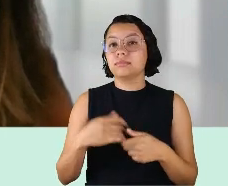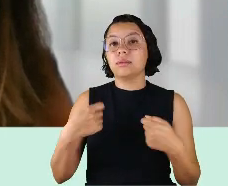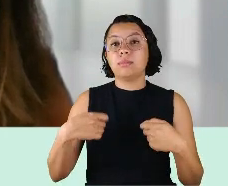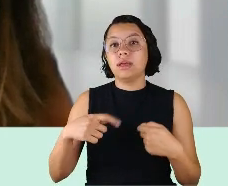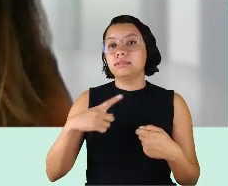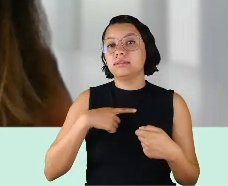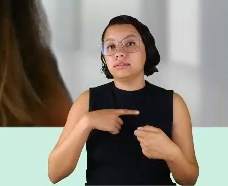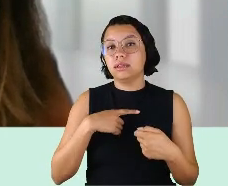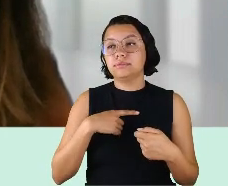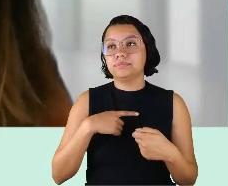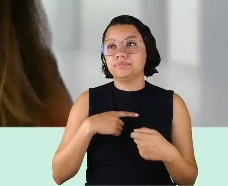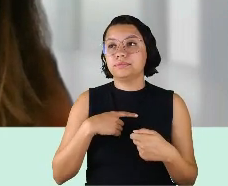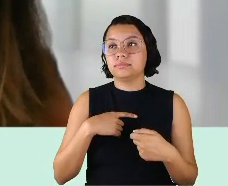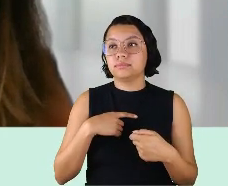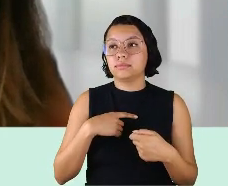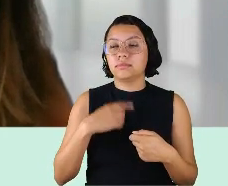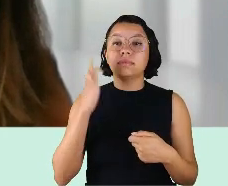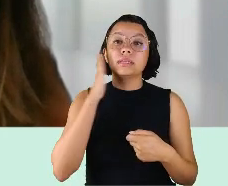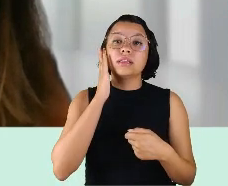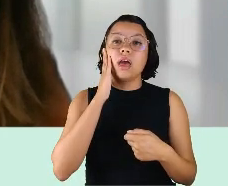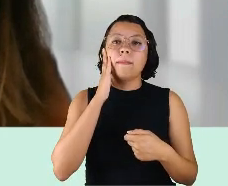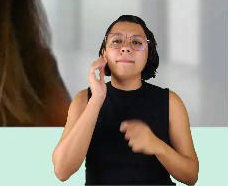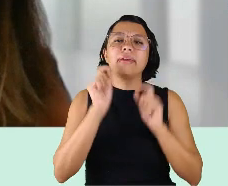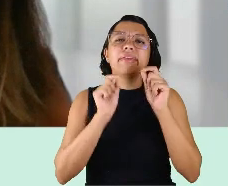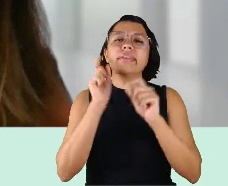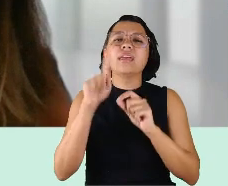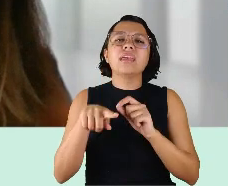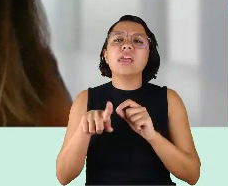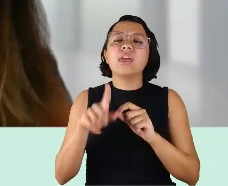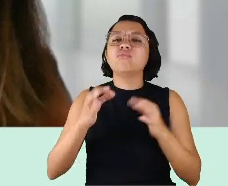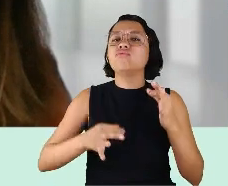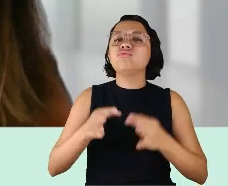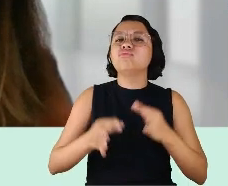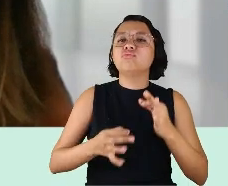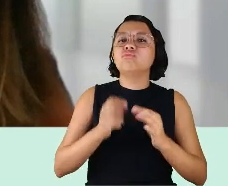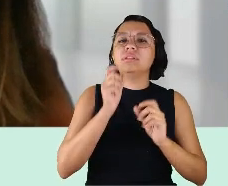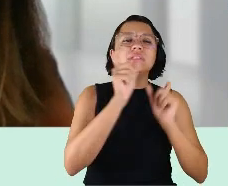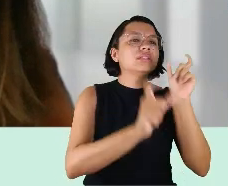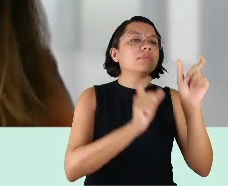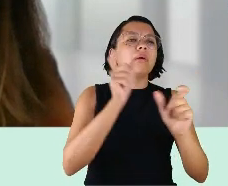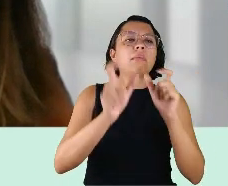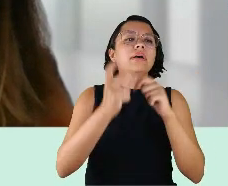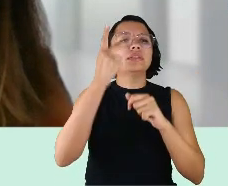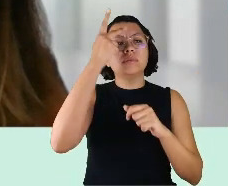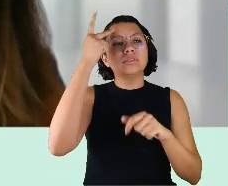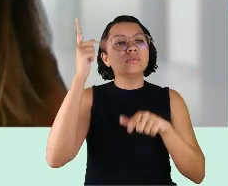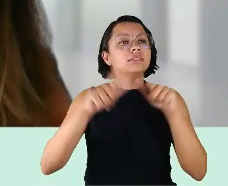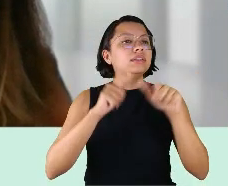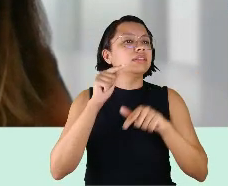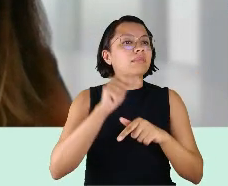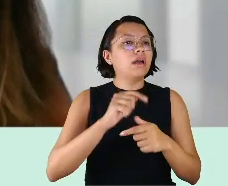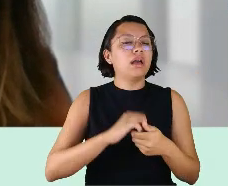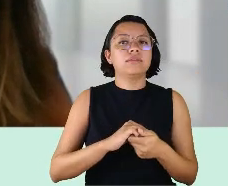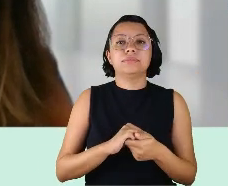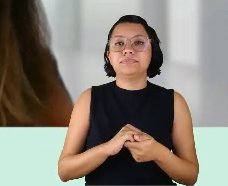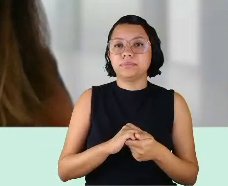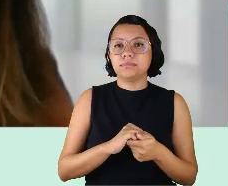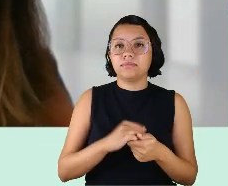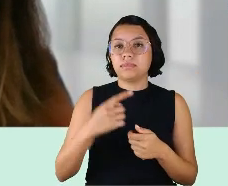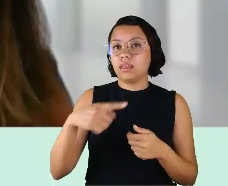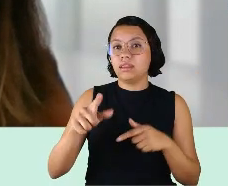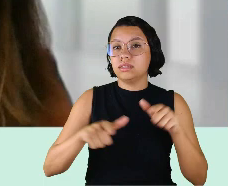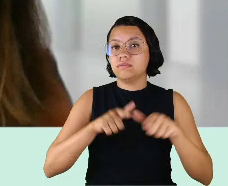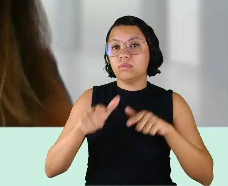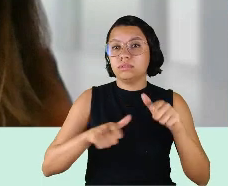Tem que se saber quem é aquele juiz, quem são aquelas pessoas que trabalham ali. Elas